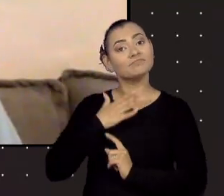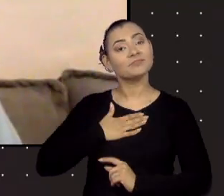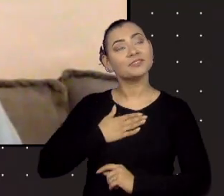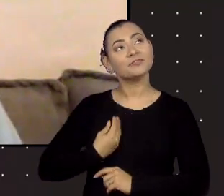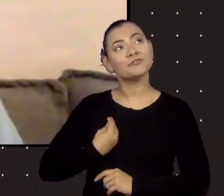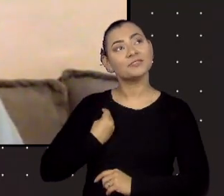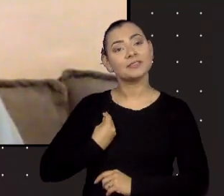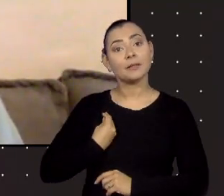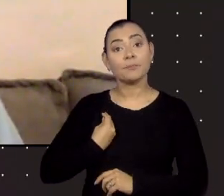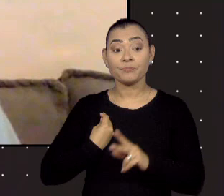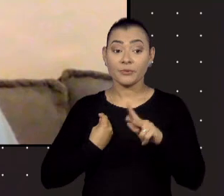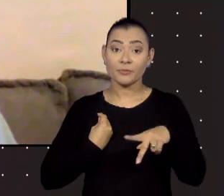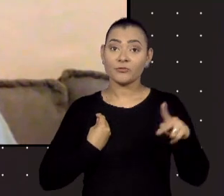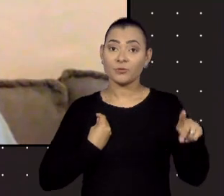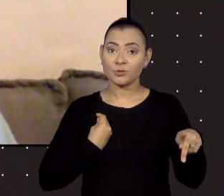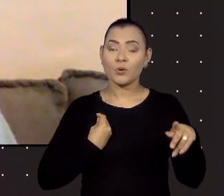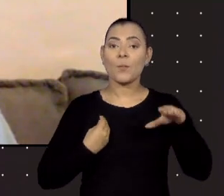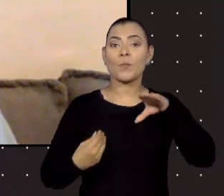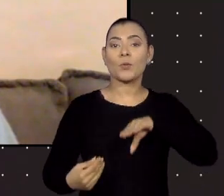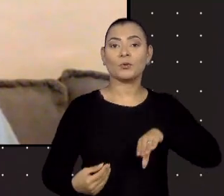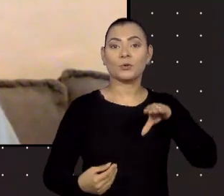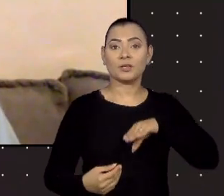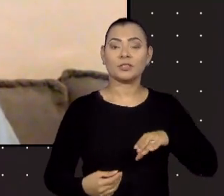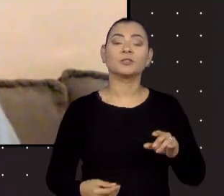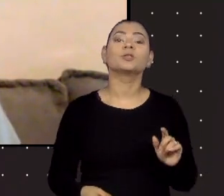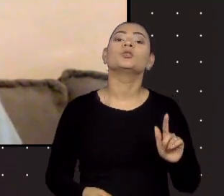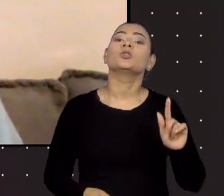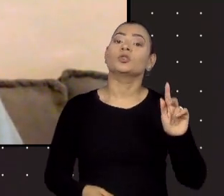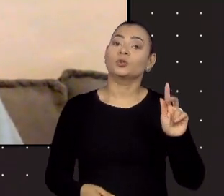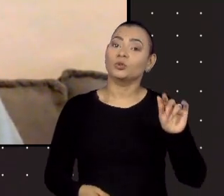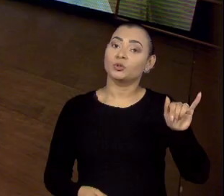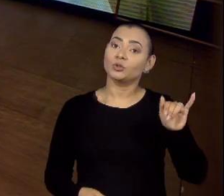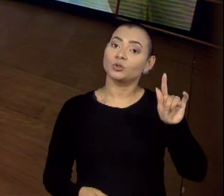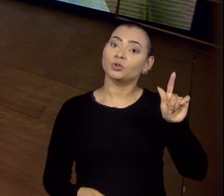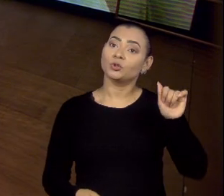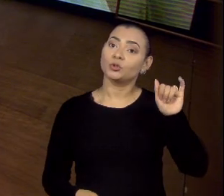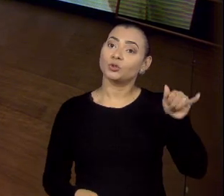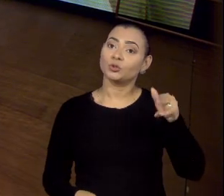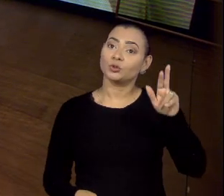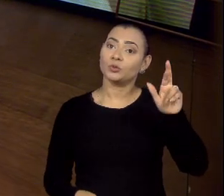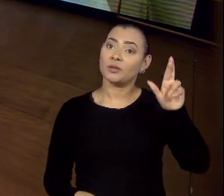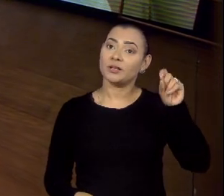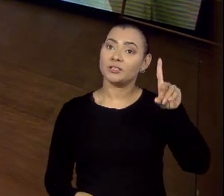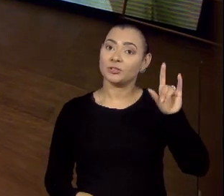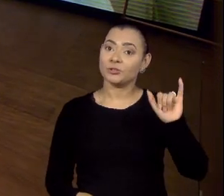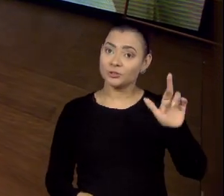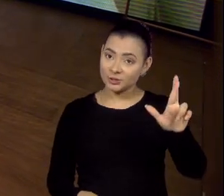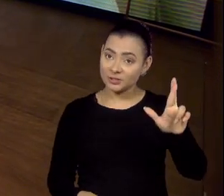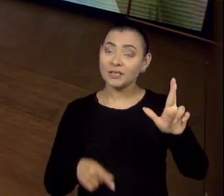O professor de português, Jurandir Gonçalves Ferreira, que tinha uma filha linda,